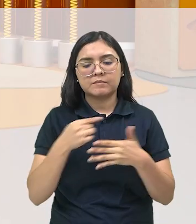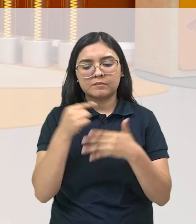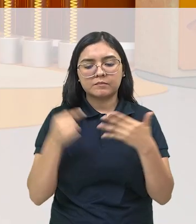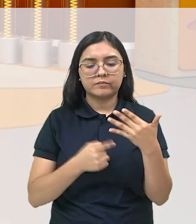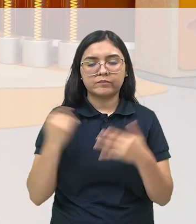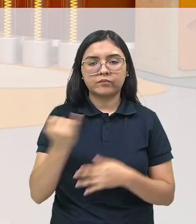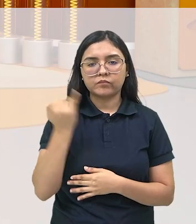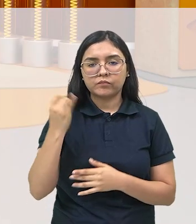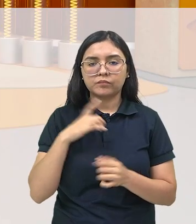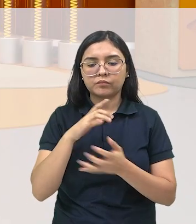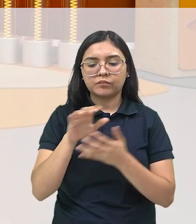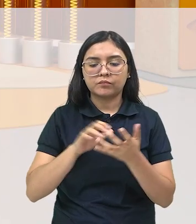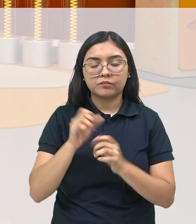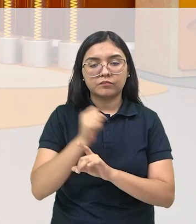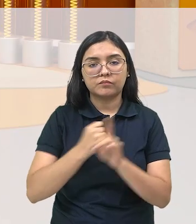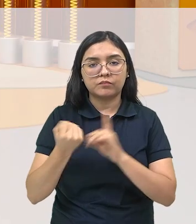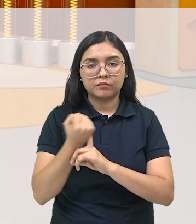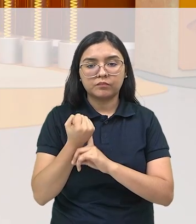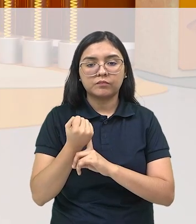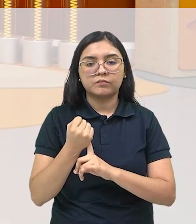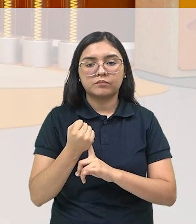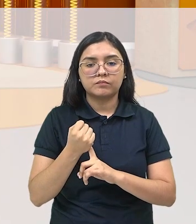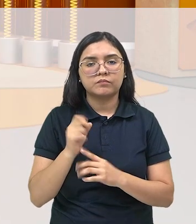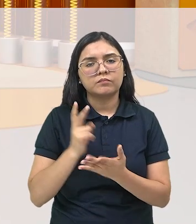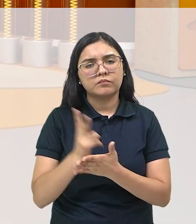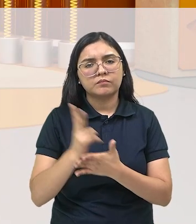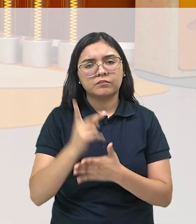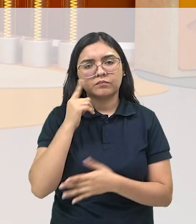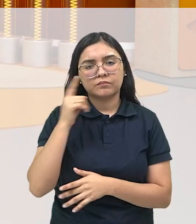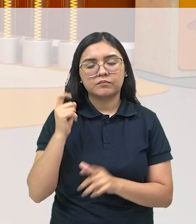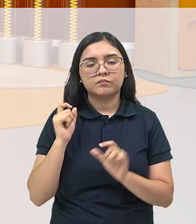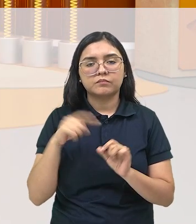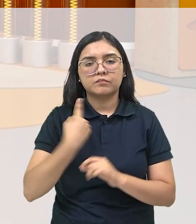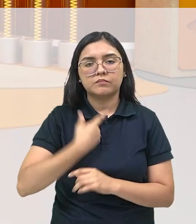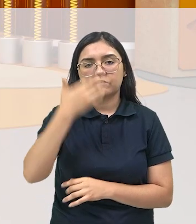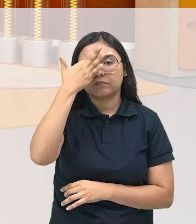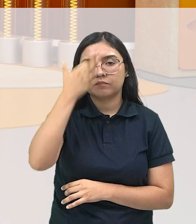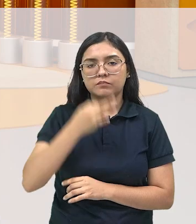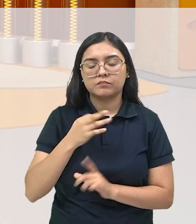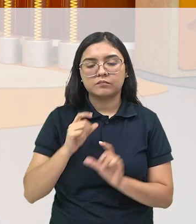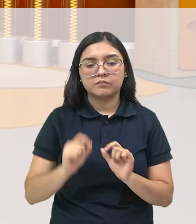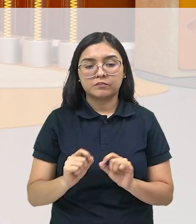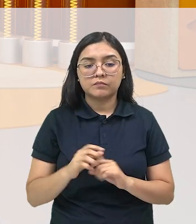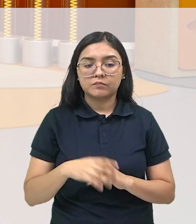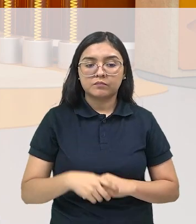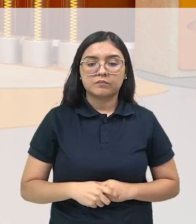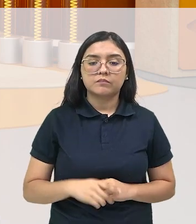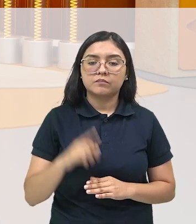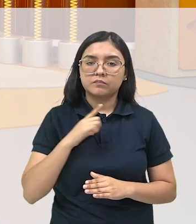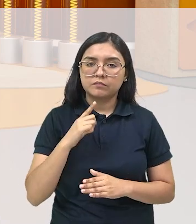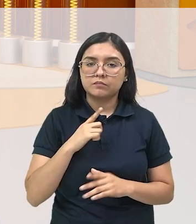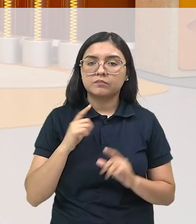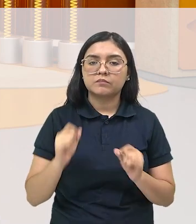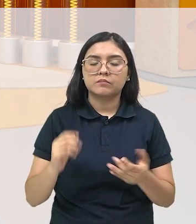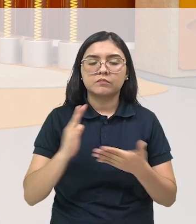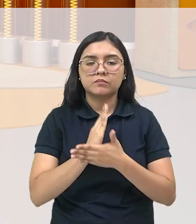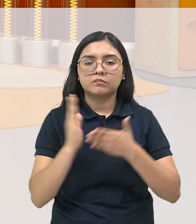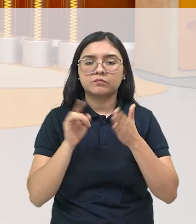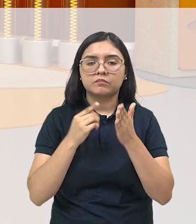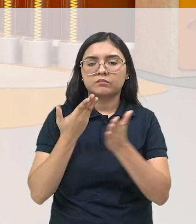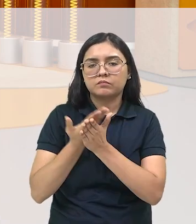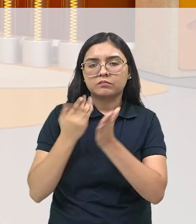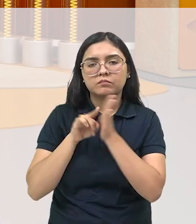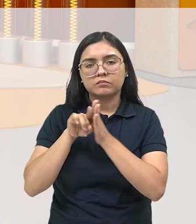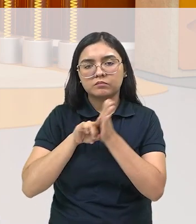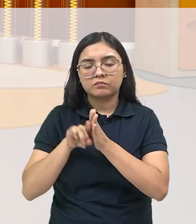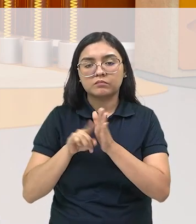né, sobre a questão dos movimentos sociais, é sempre muito interessante a gente entender o quanto que tem estudiosos, né, sobre